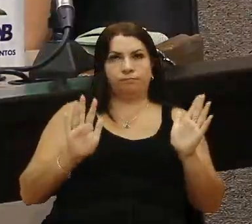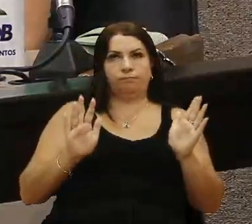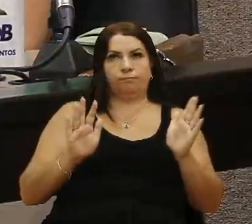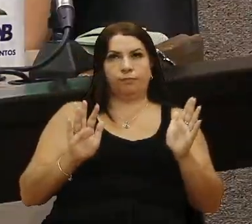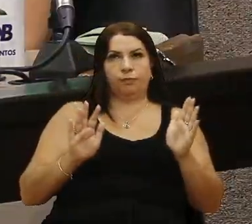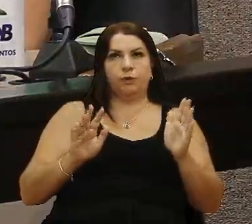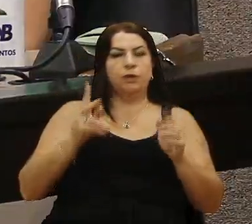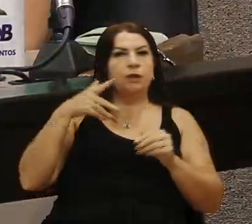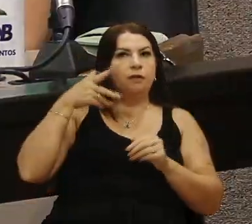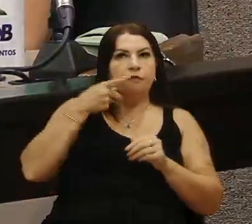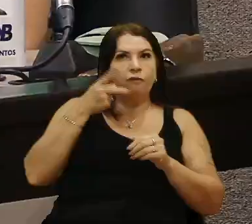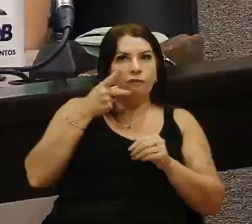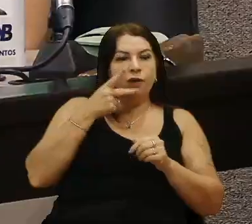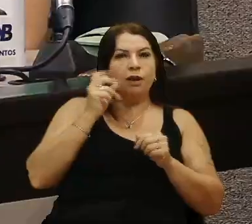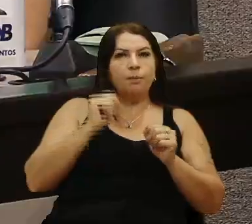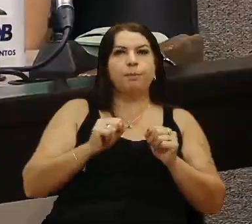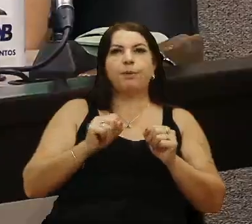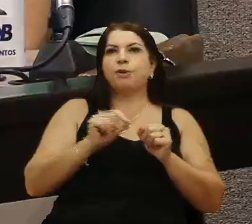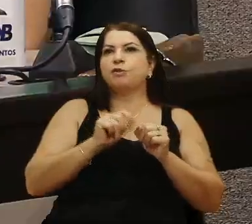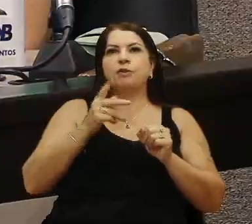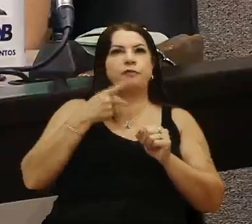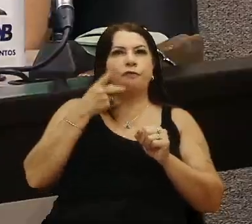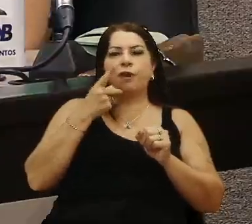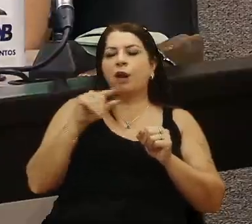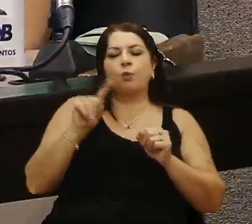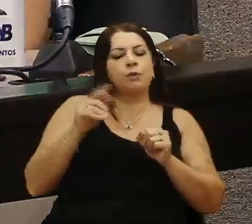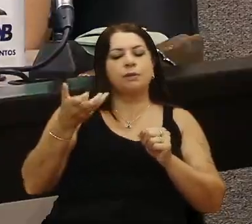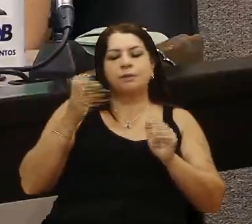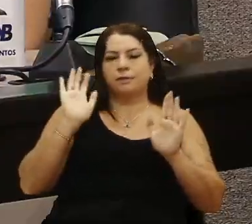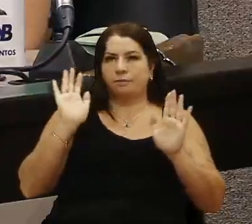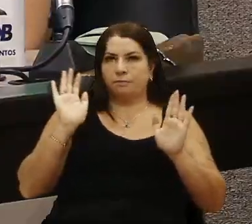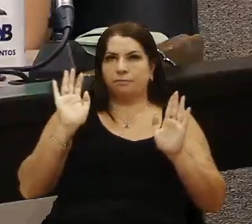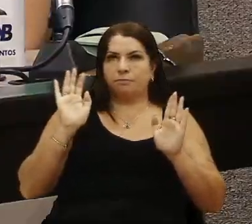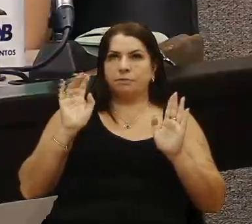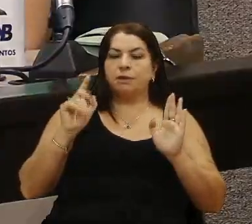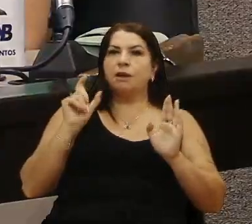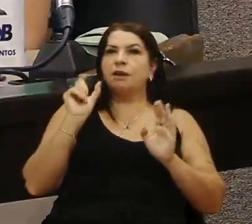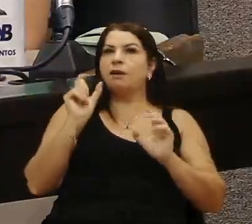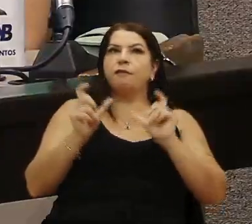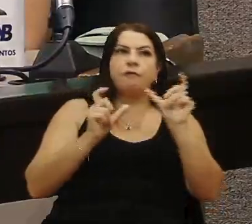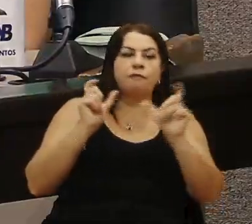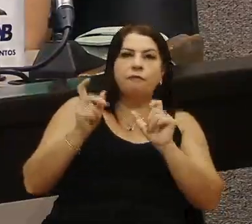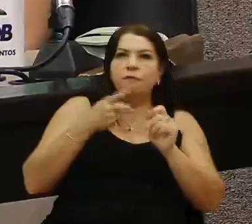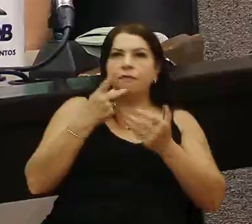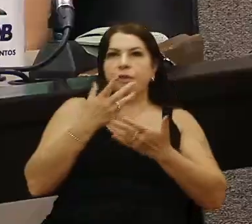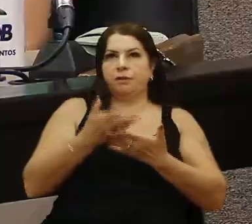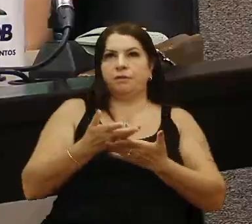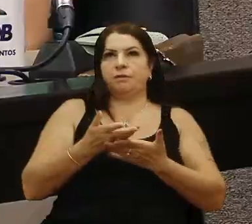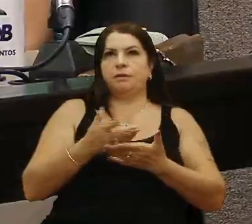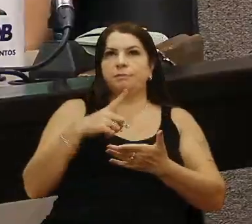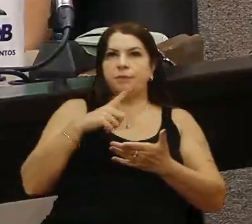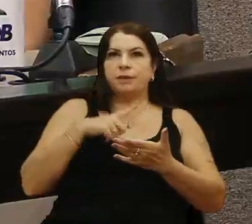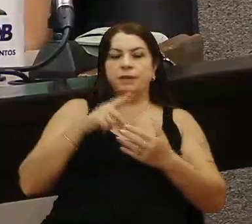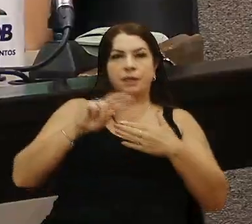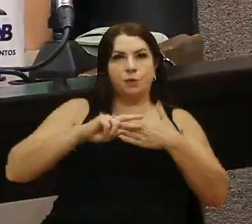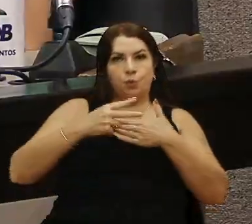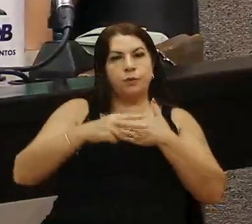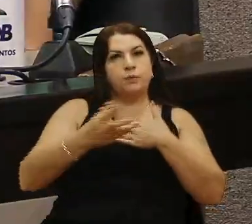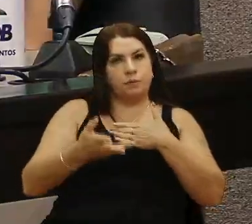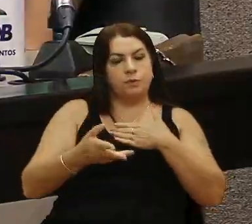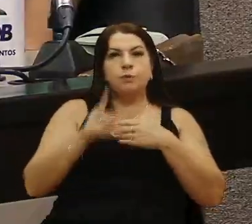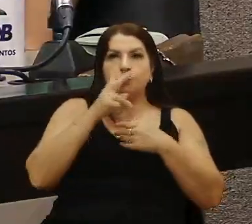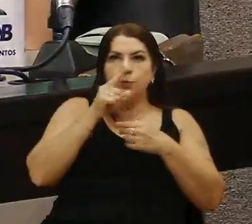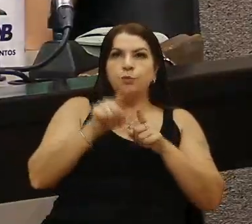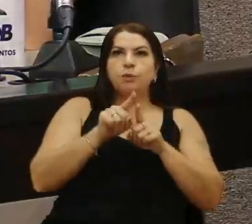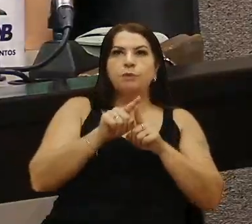no discurso, a gente pode fazer o discurso que a gente quiser, as palavras que a gente quiser, mas tem as consequências, assim